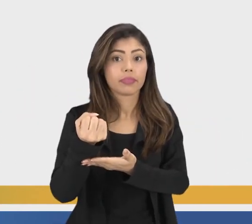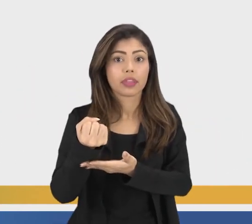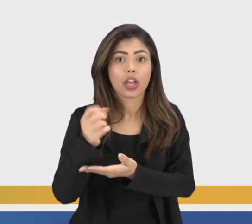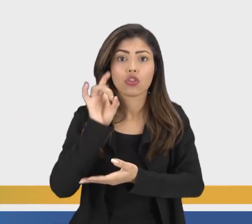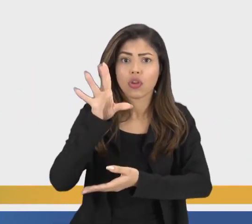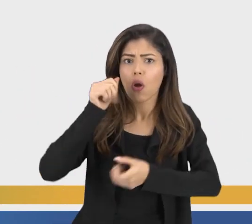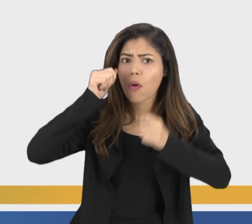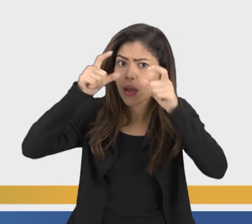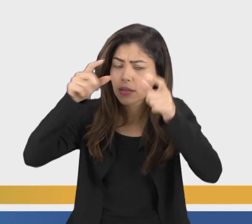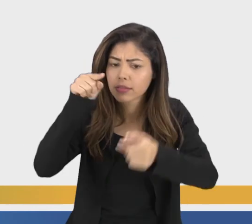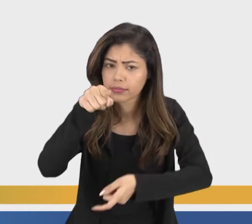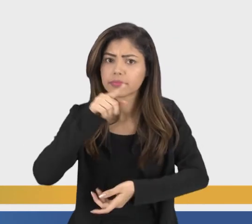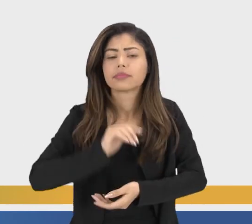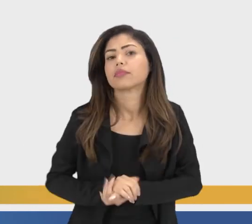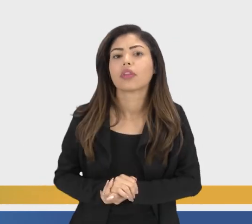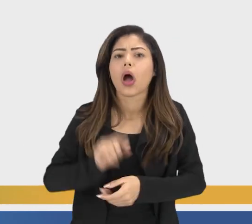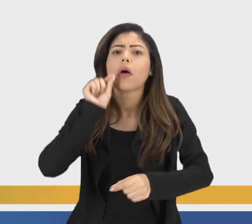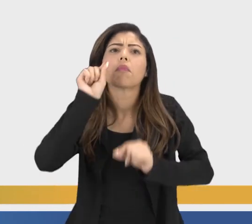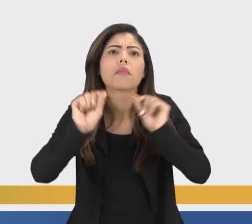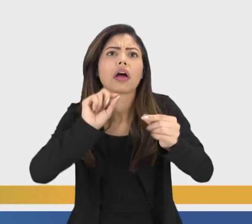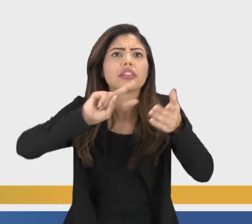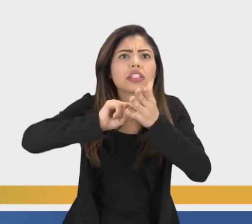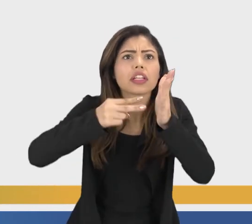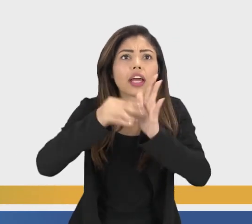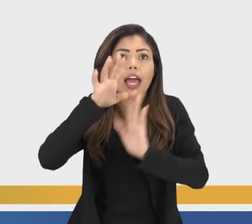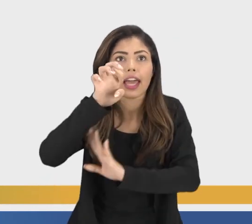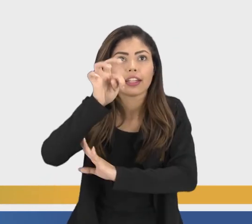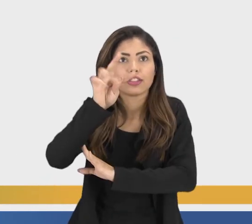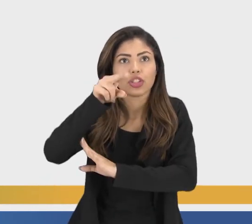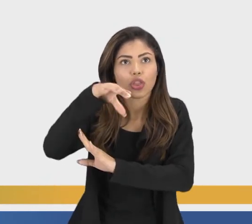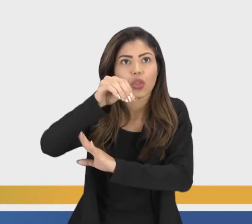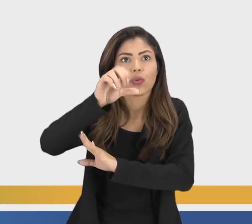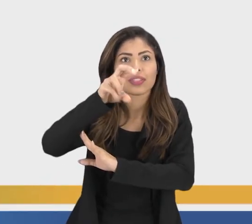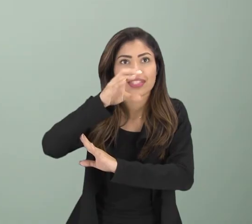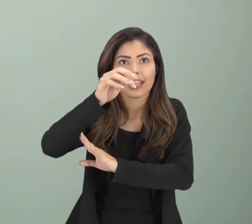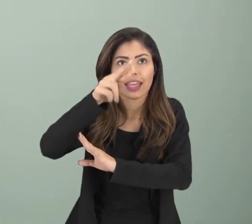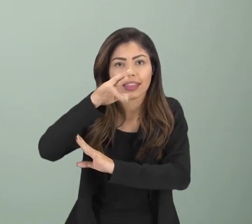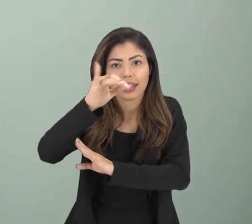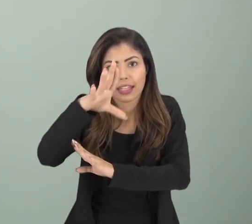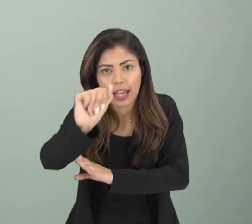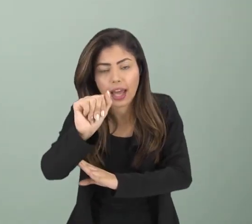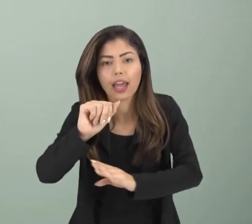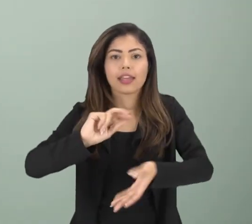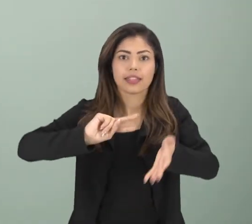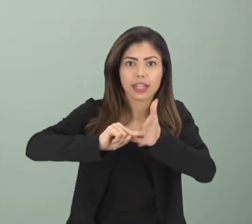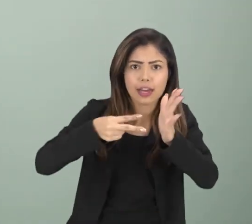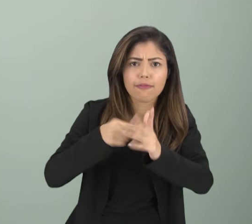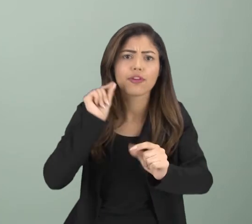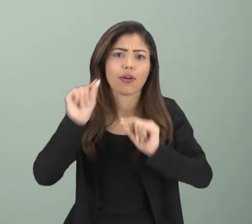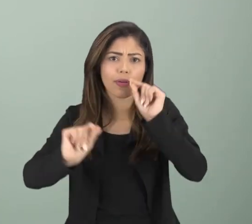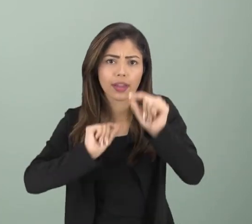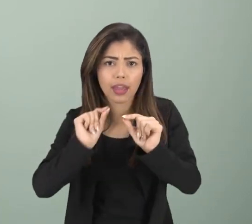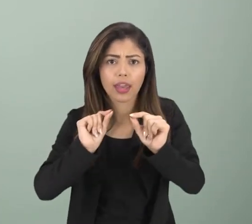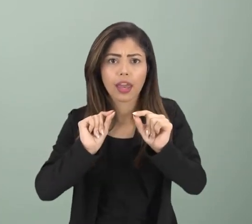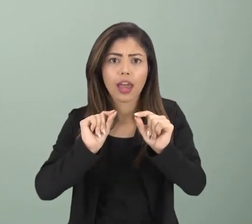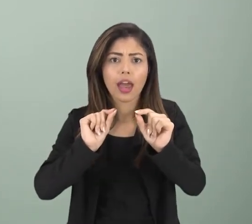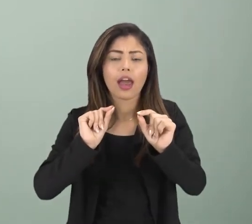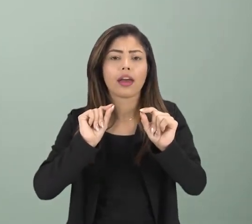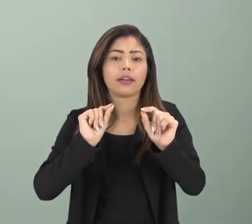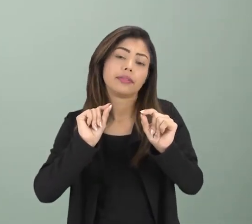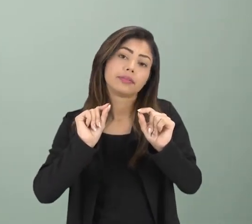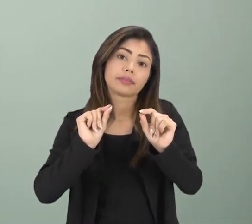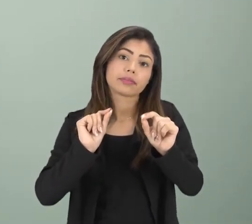Apenas uma observação. O que é que significa a palavra etnocentrismo? A palavra etnocentrismo, ela